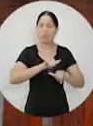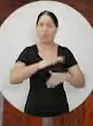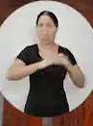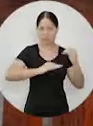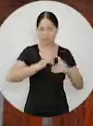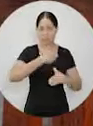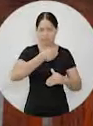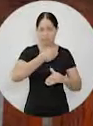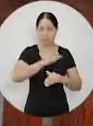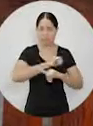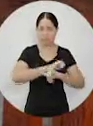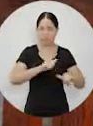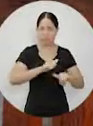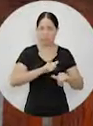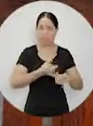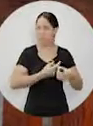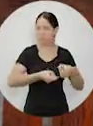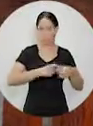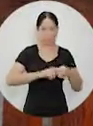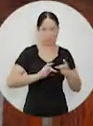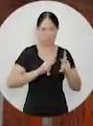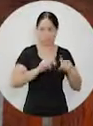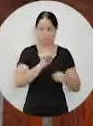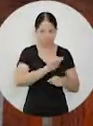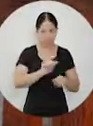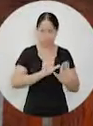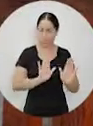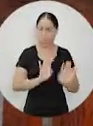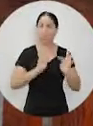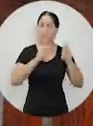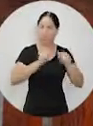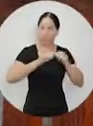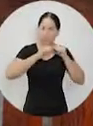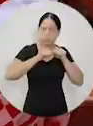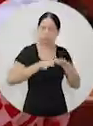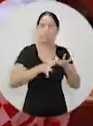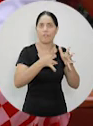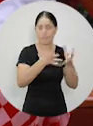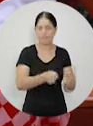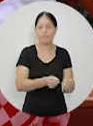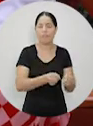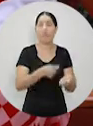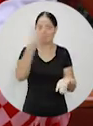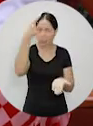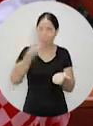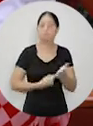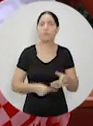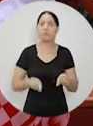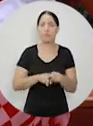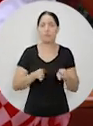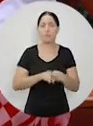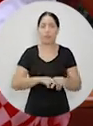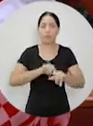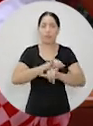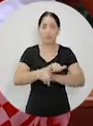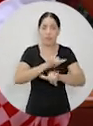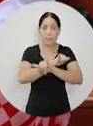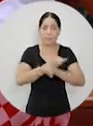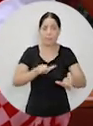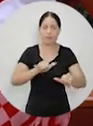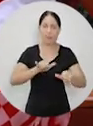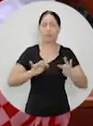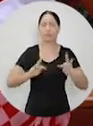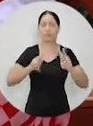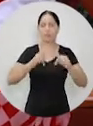difundir isso para os jornalistas, não só os associados da Abrage, todos os jornalistas do Brasil, e também se compromete a fazer